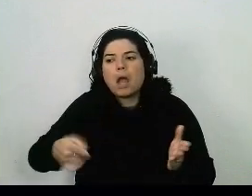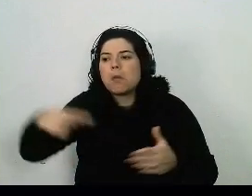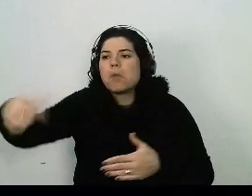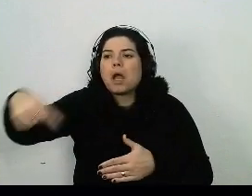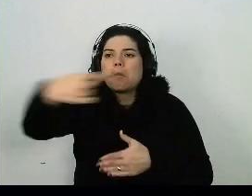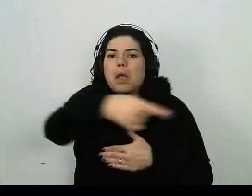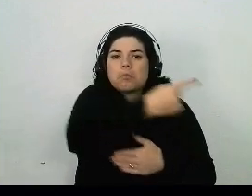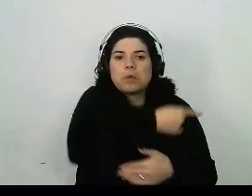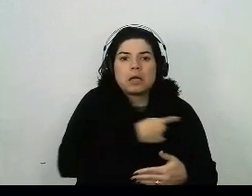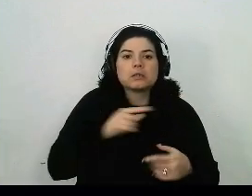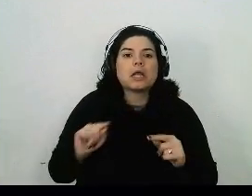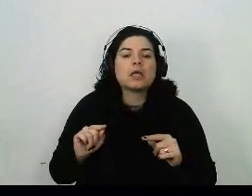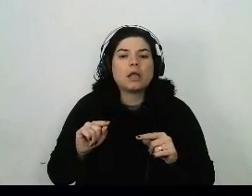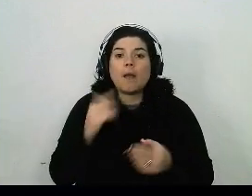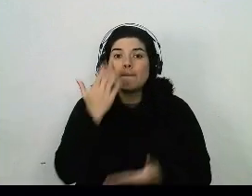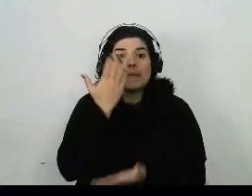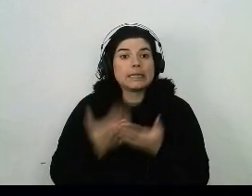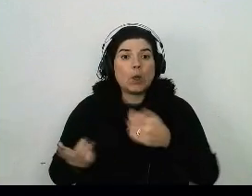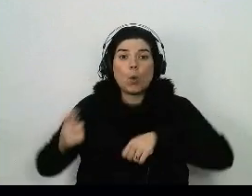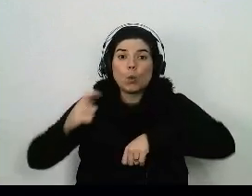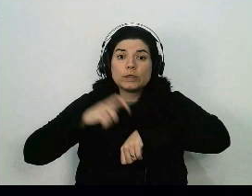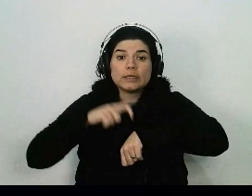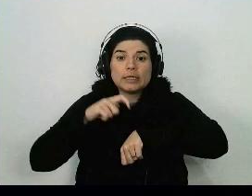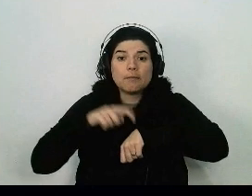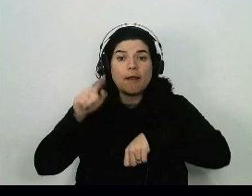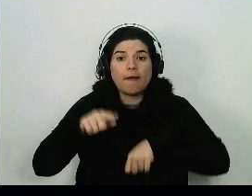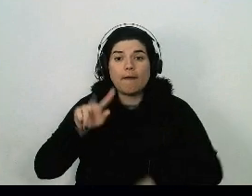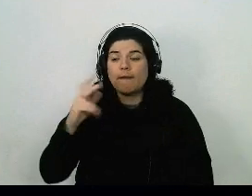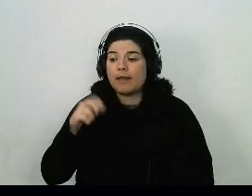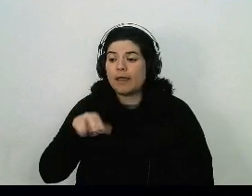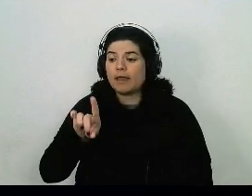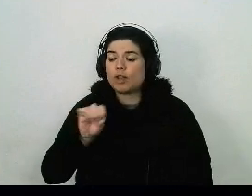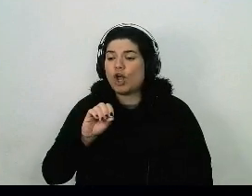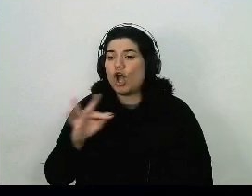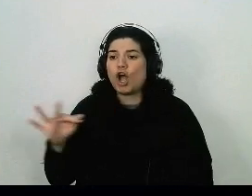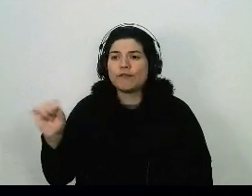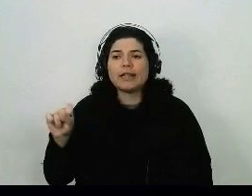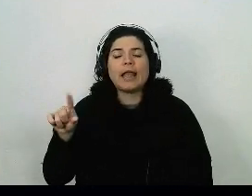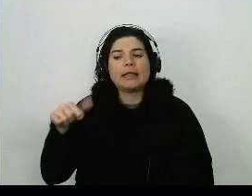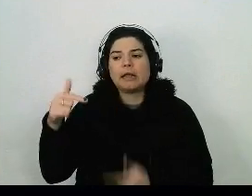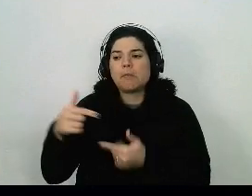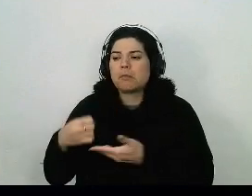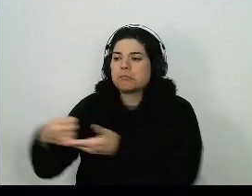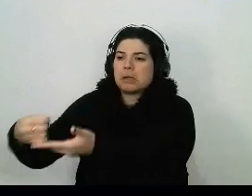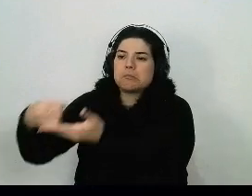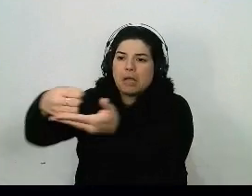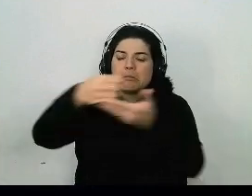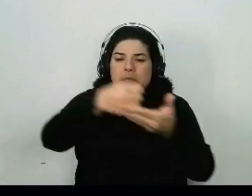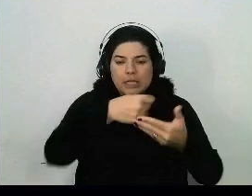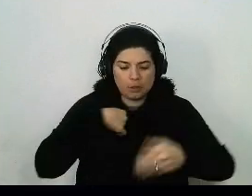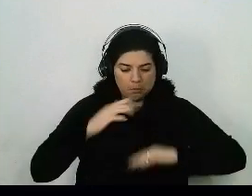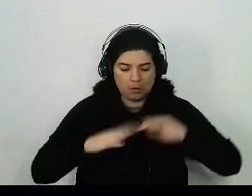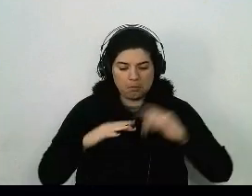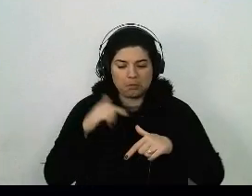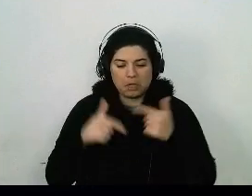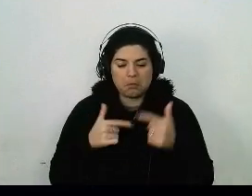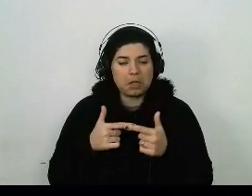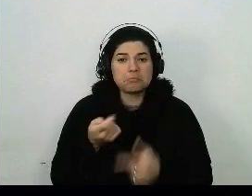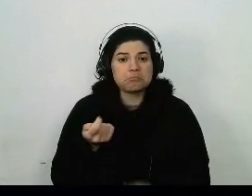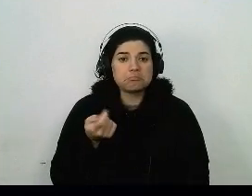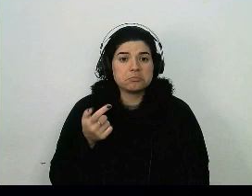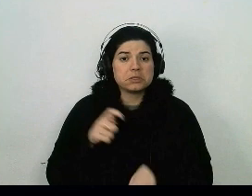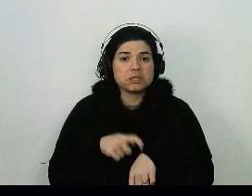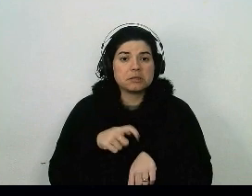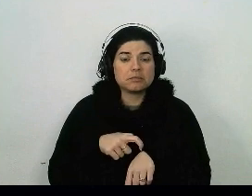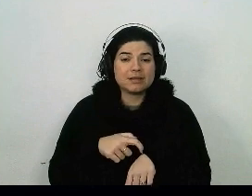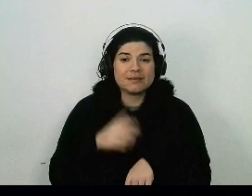caminho eu perdi mais tempo nesses nessas passagens de serviço porque produzindo trabalha propriamente dito poucas empresas param para medir